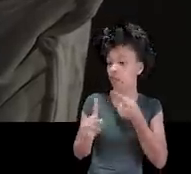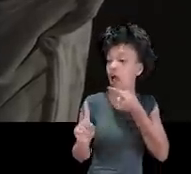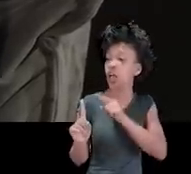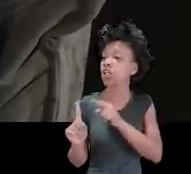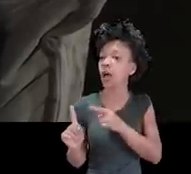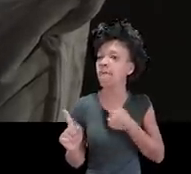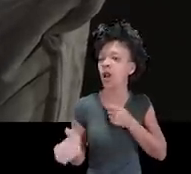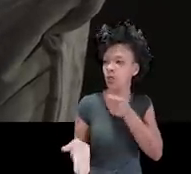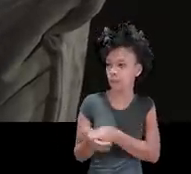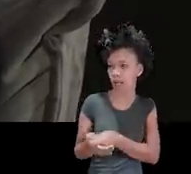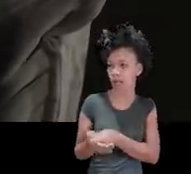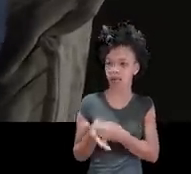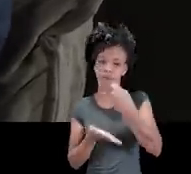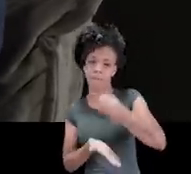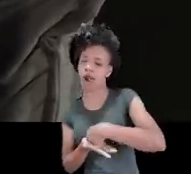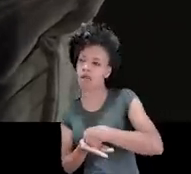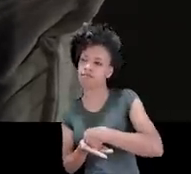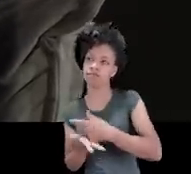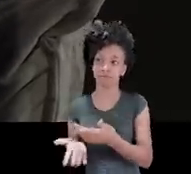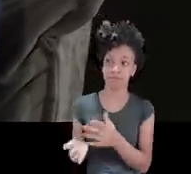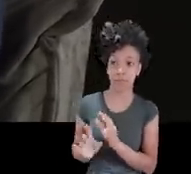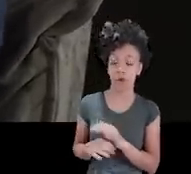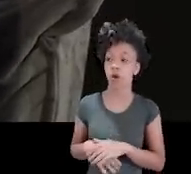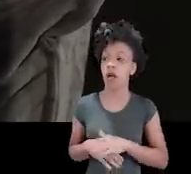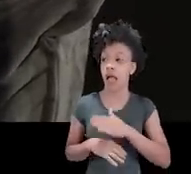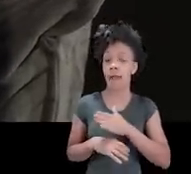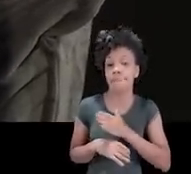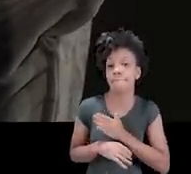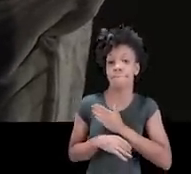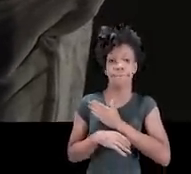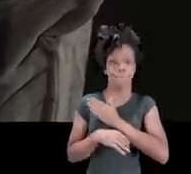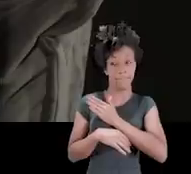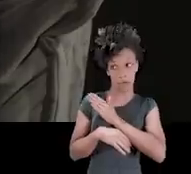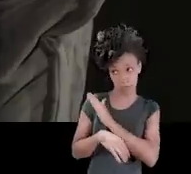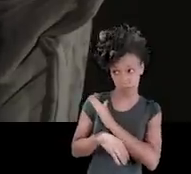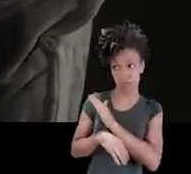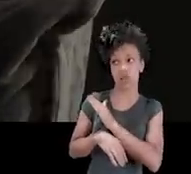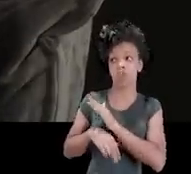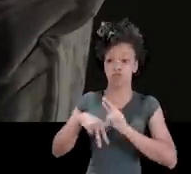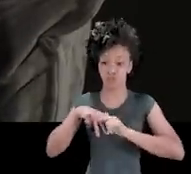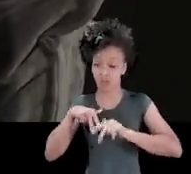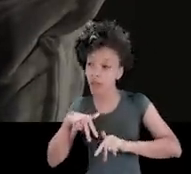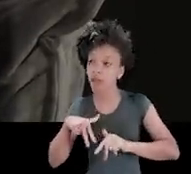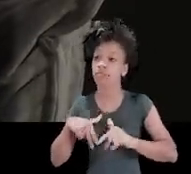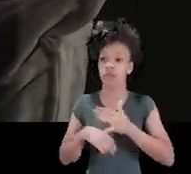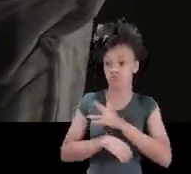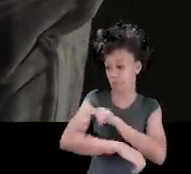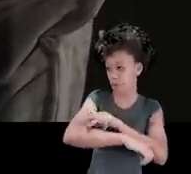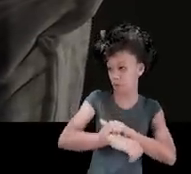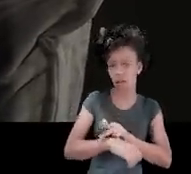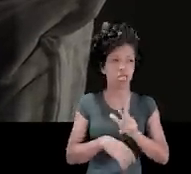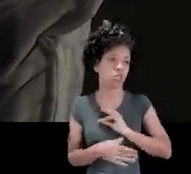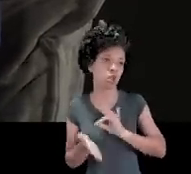pra eu não ser obrigado a fazer o que você fez. Isso serve pra homofobia, sim. Essa é a minha visão. Serve pra homofobia, serve pra tudo. Serve pra... Com certeza. Pra... Nossa, eu